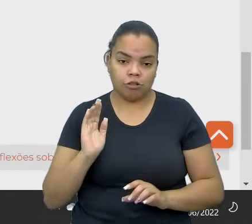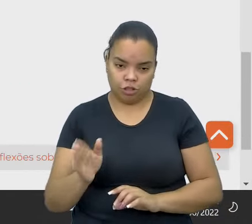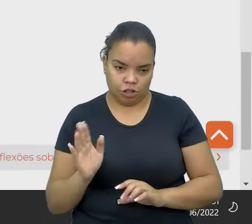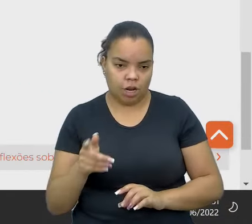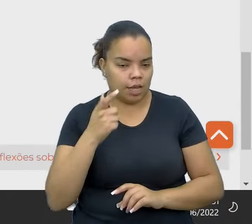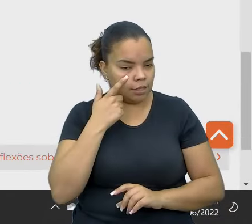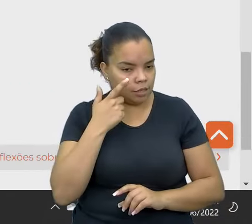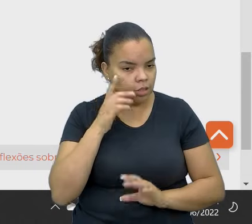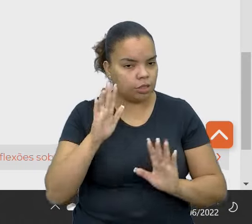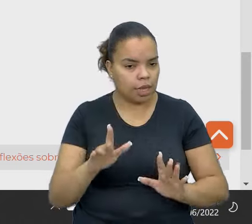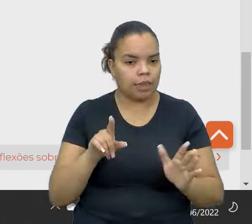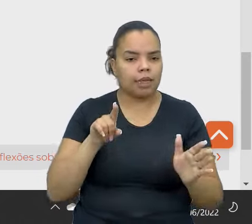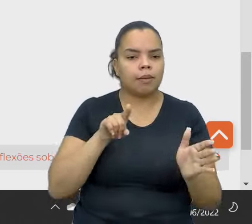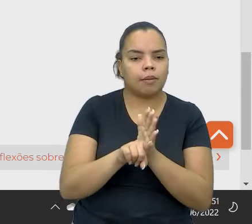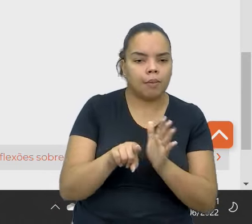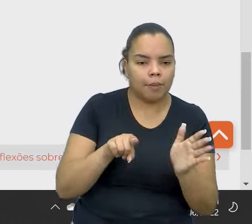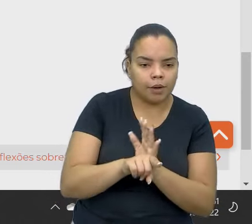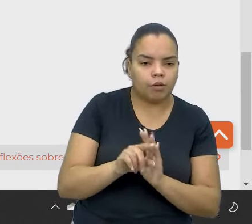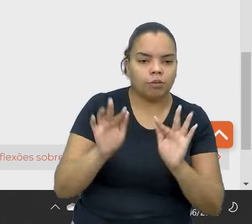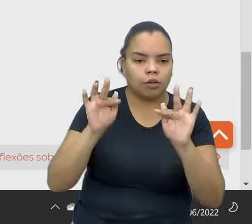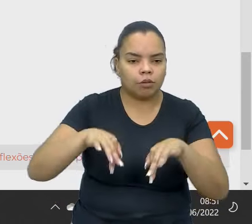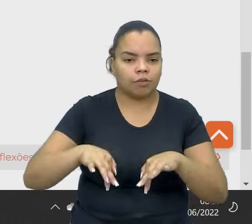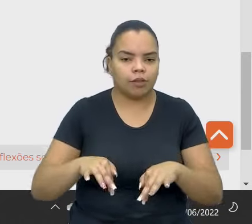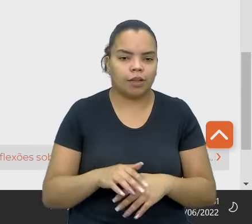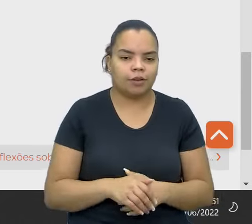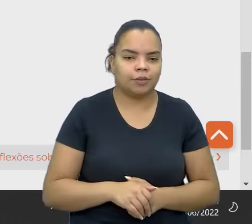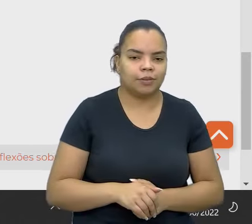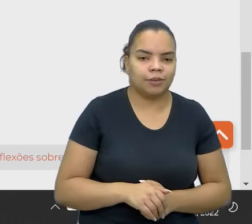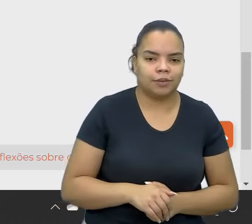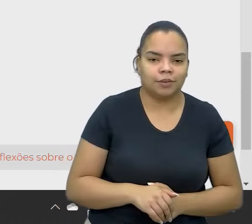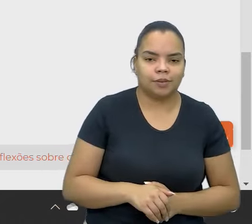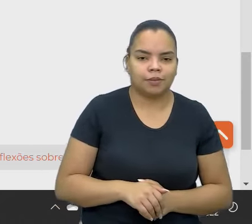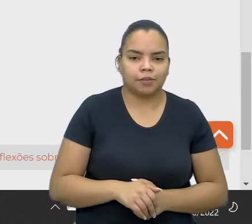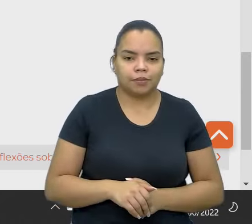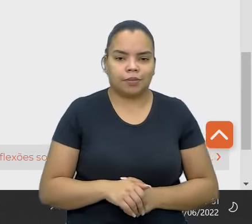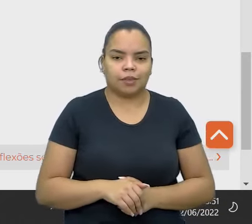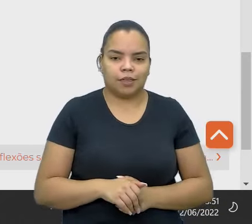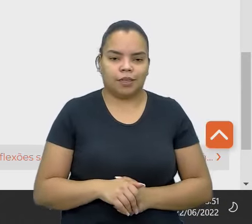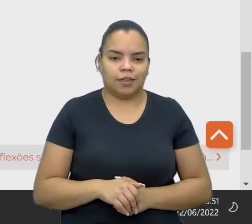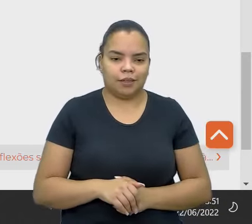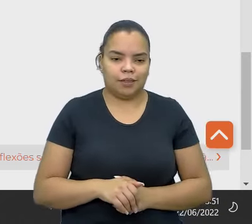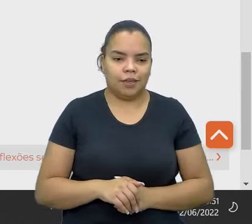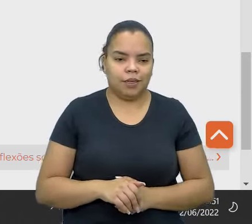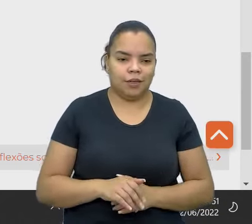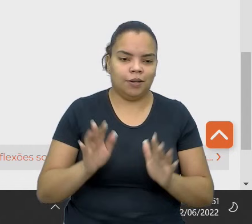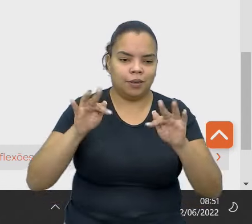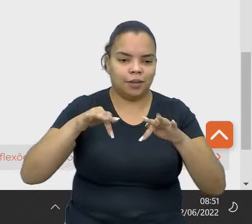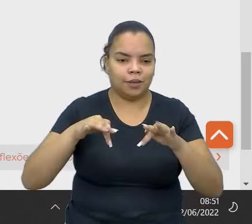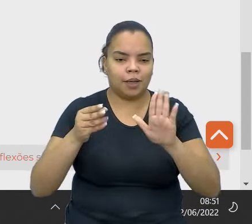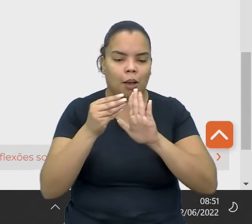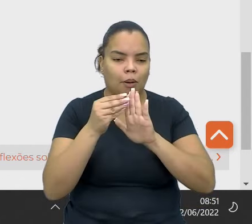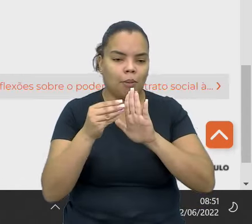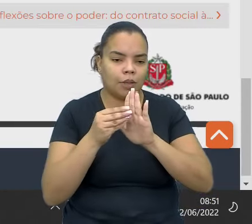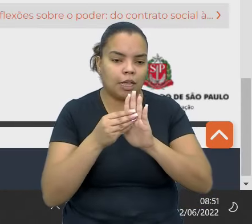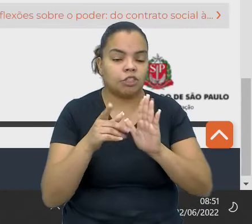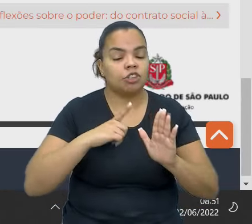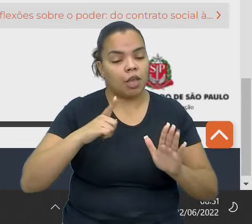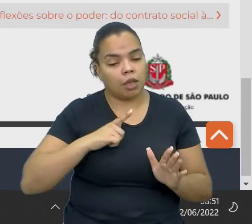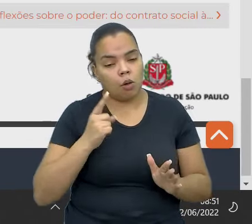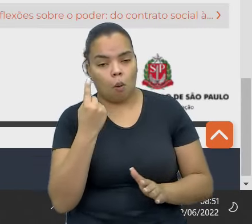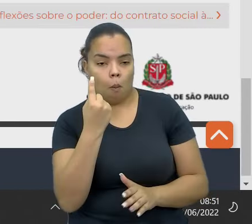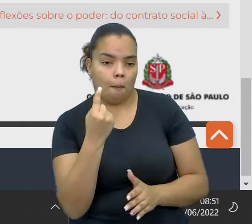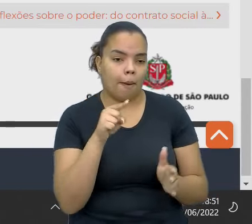tem sempre uma perguntinha no final, tá? Sempre depois que vocês terminam todos os vídeos de um componente, vocês vão ter uma pergunta.